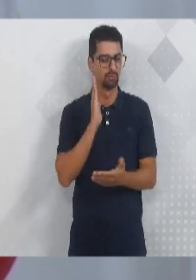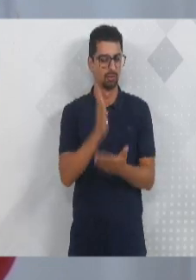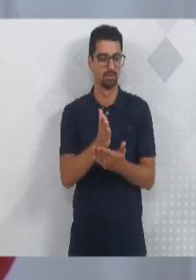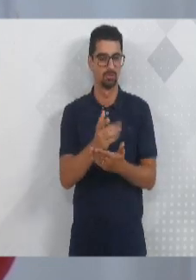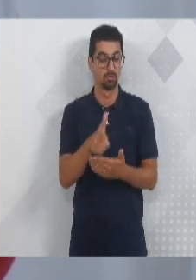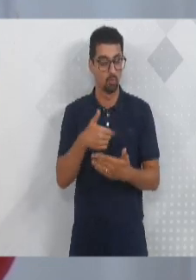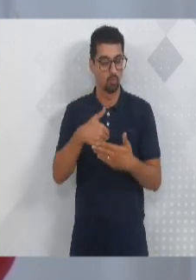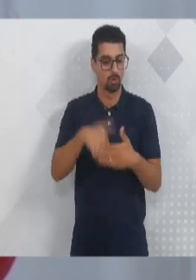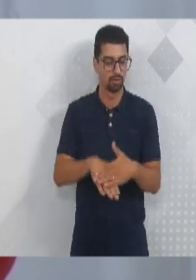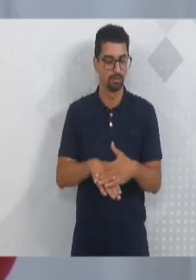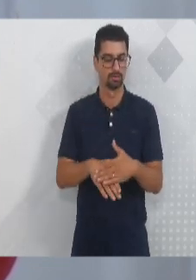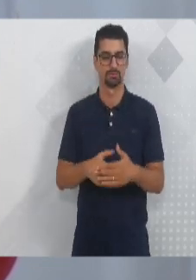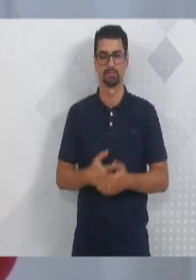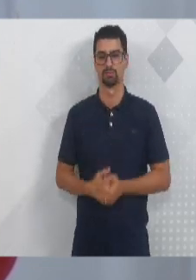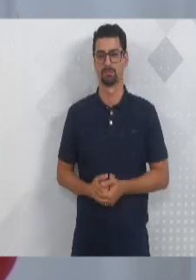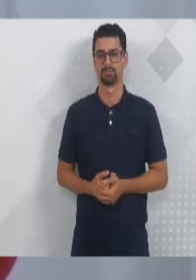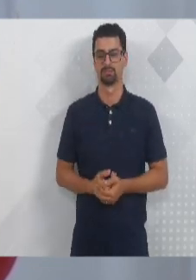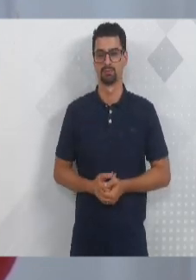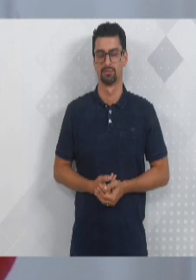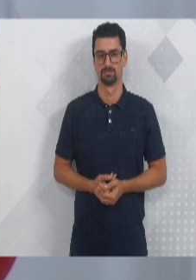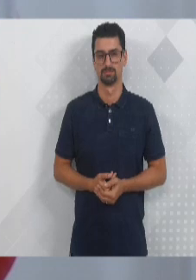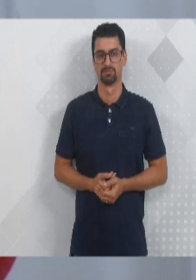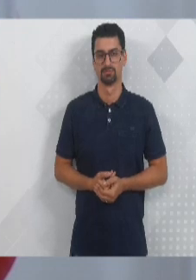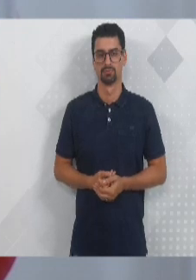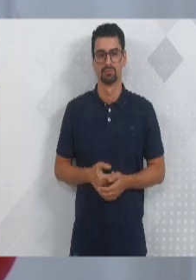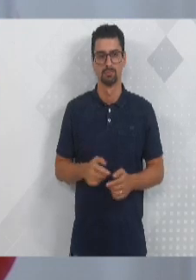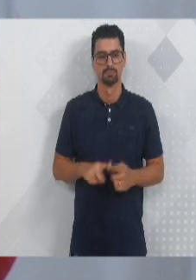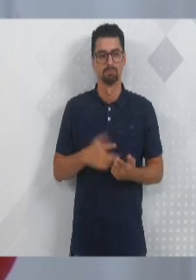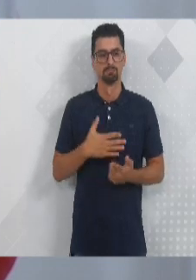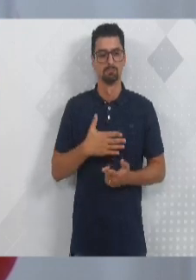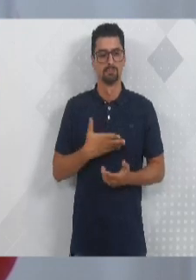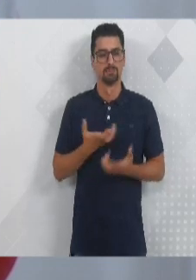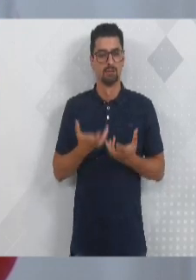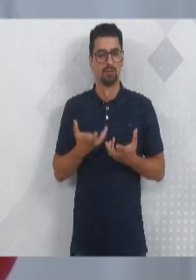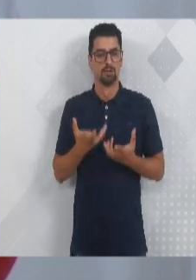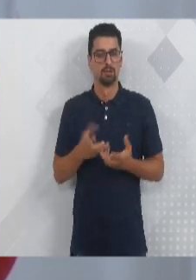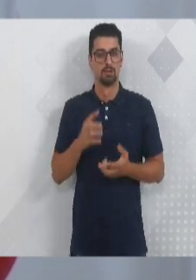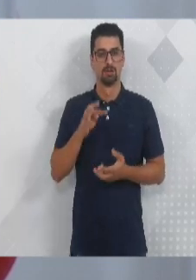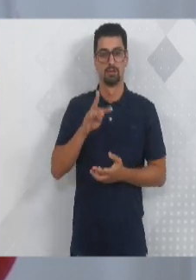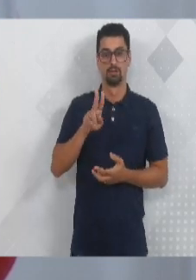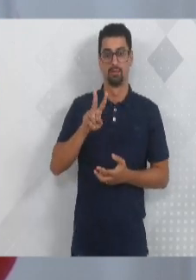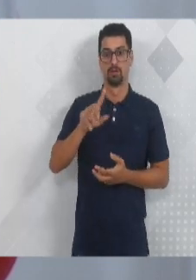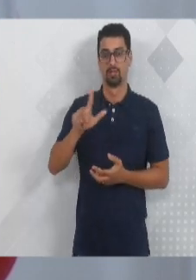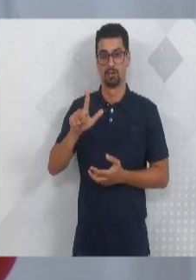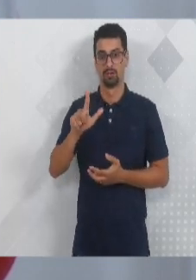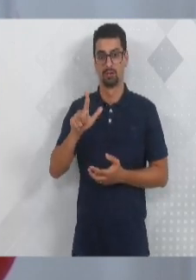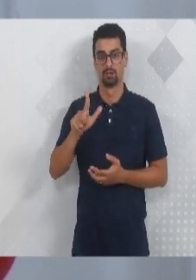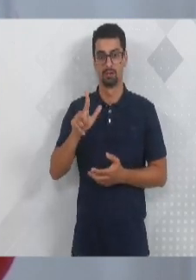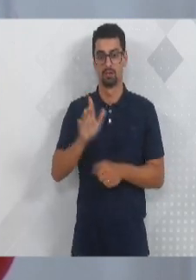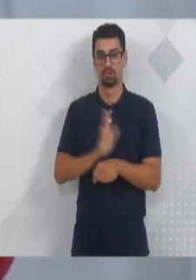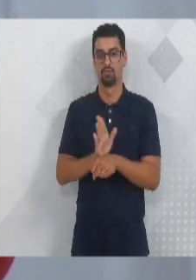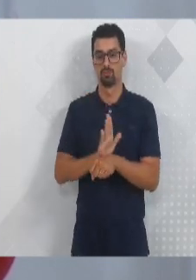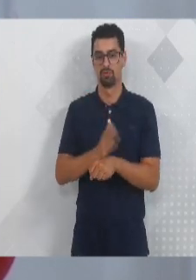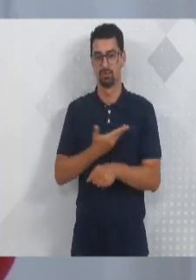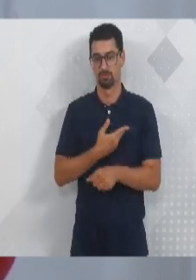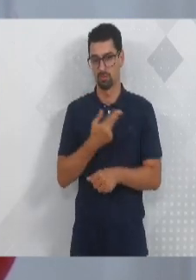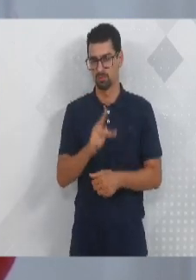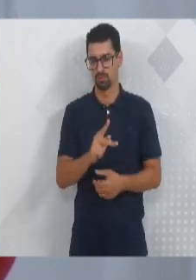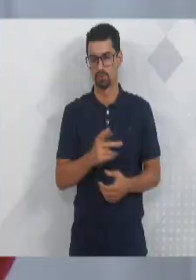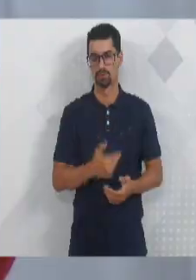guardar para toda a vida mas eu gostaria que a tvl passasse o vídeo de um grande amigo